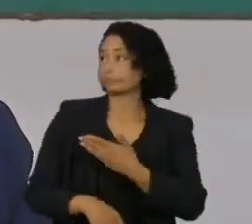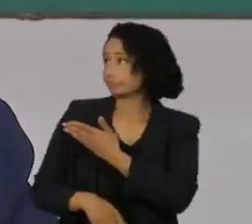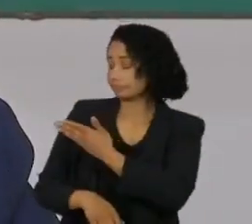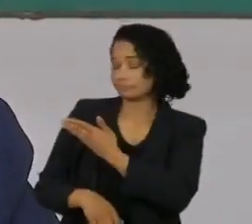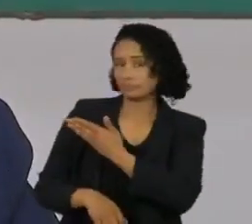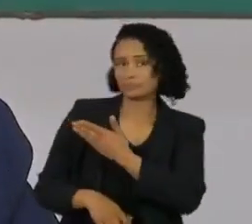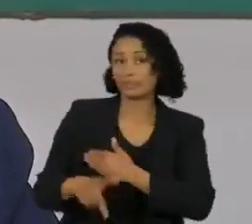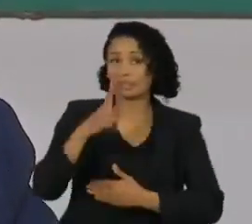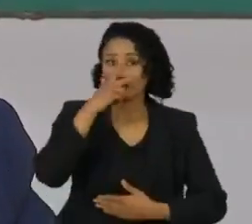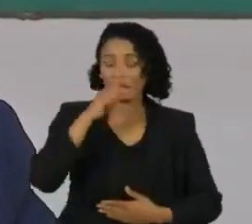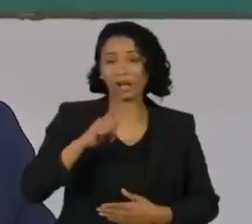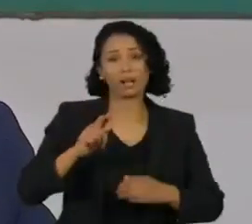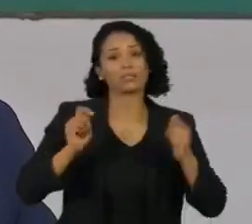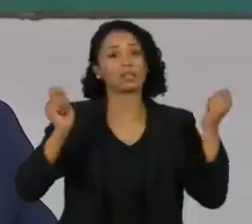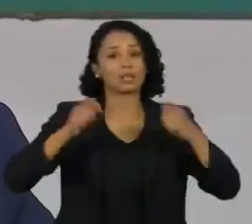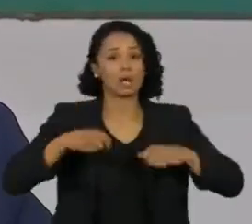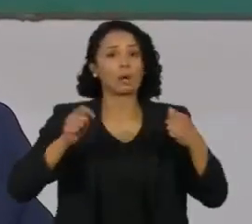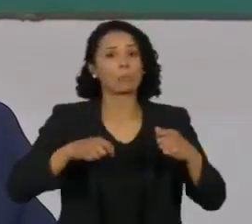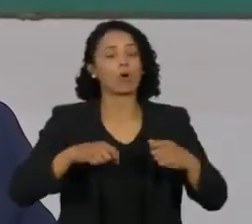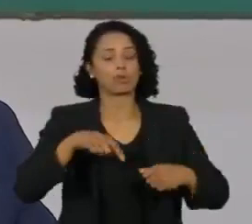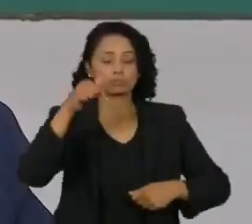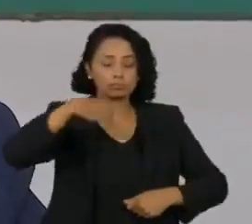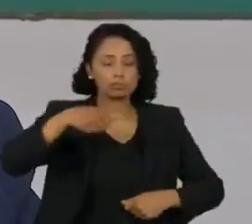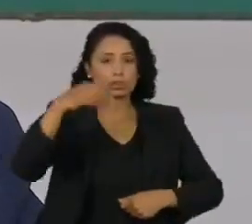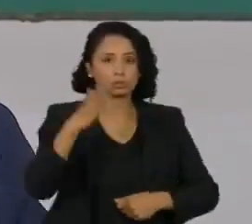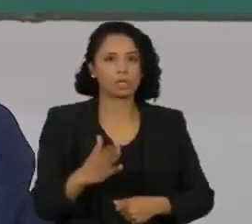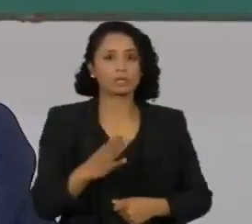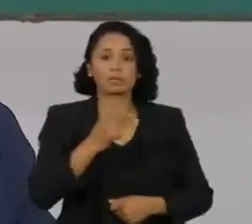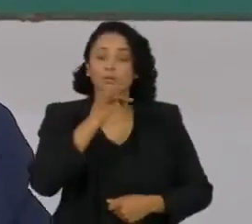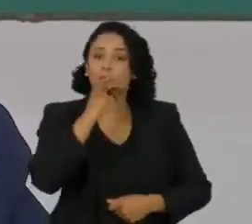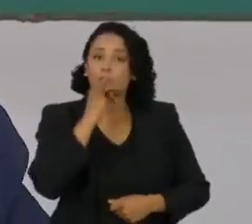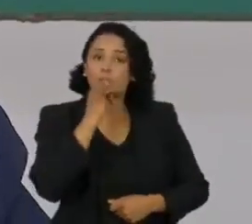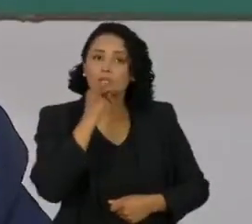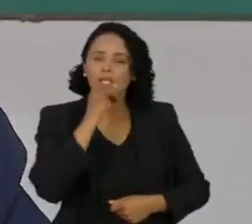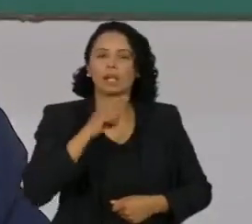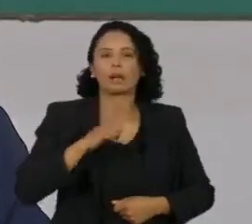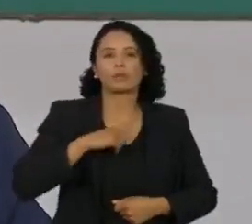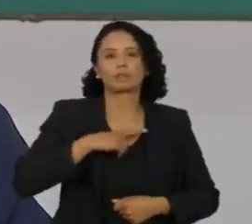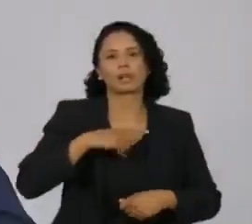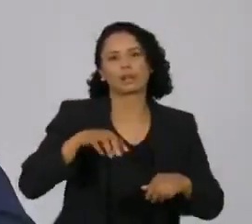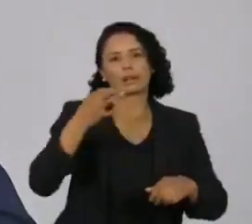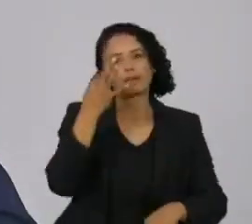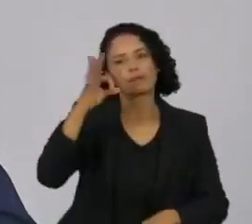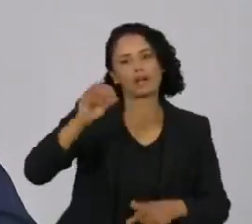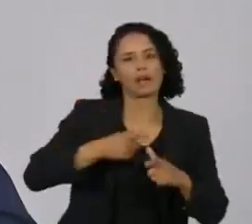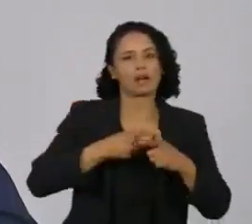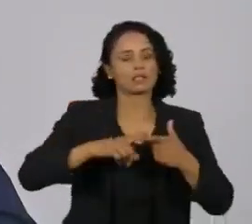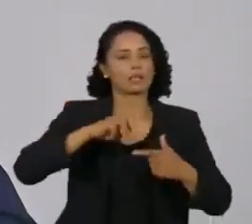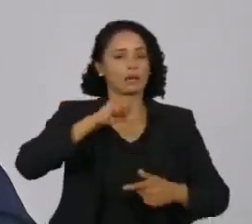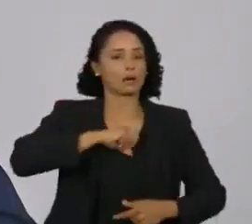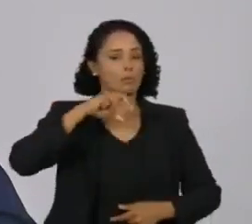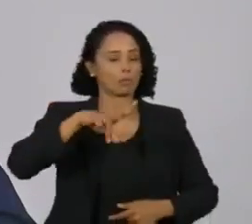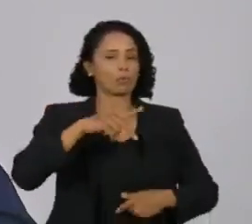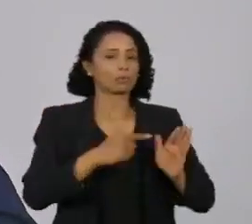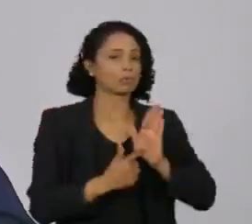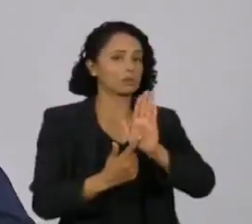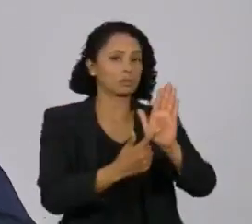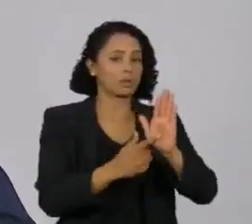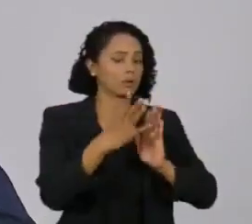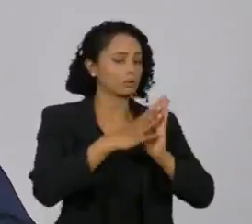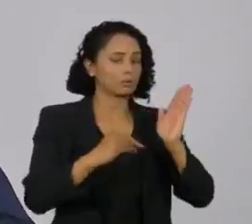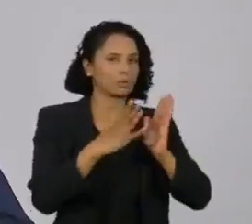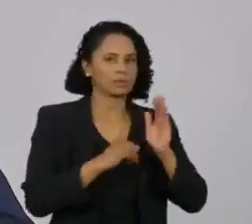o sistema poderia funcionar no Brasil. Ele cita os exemplos de França e Portugal como inspiração. Eu acho que é ver a experiência dos